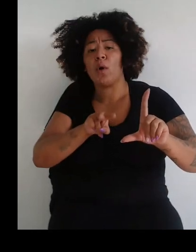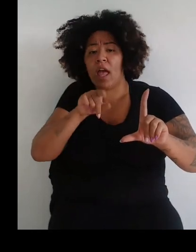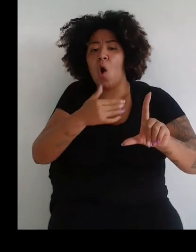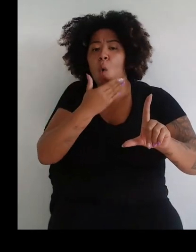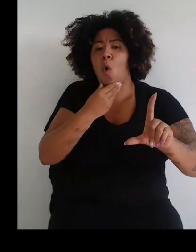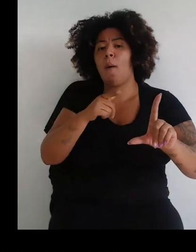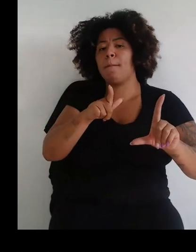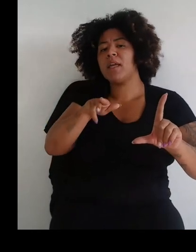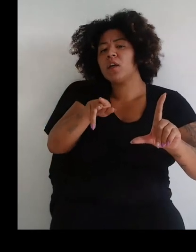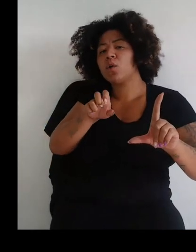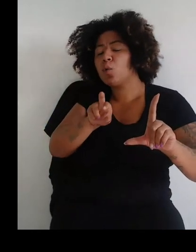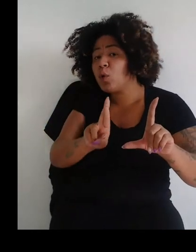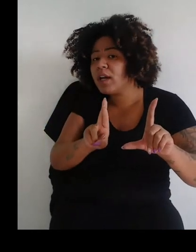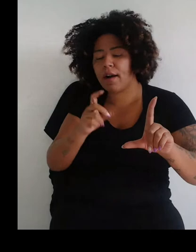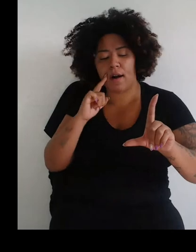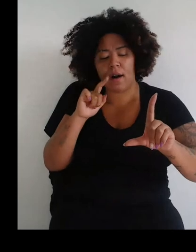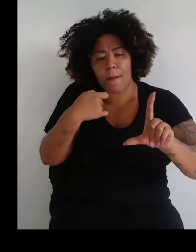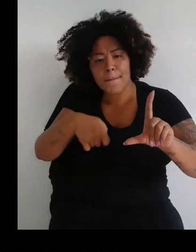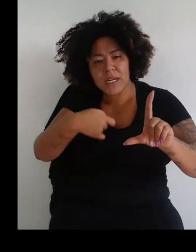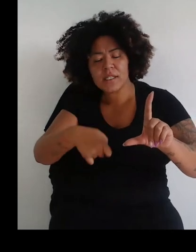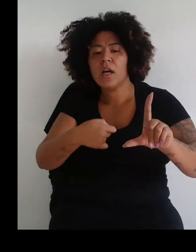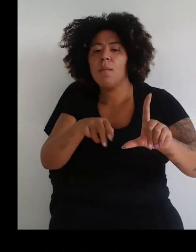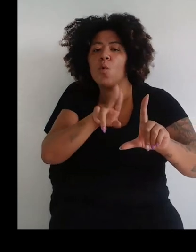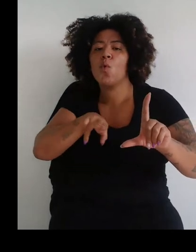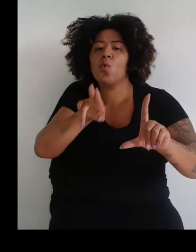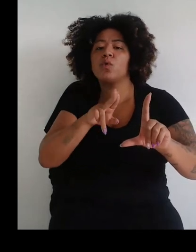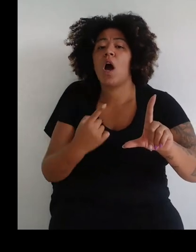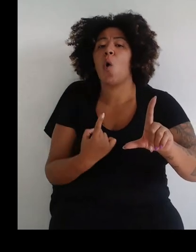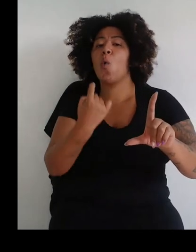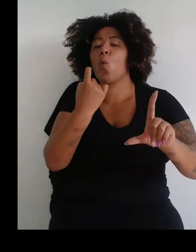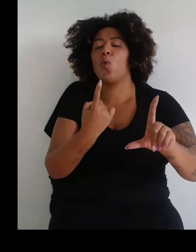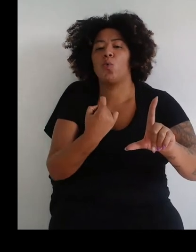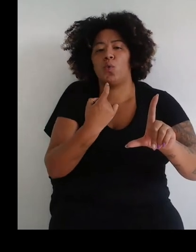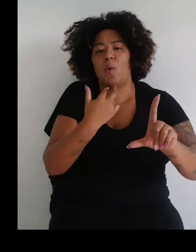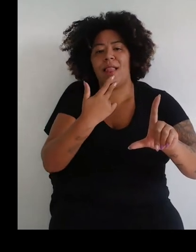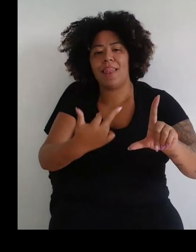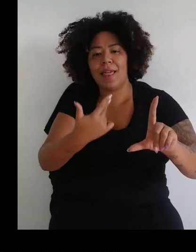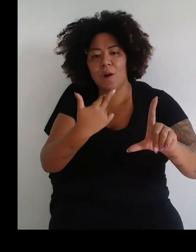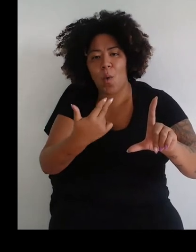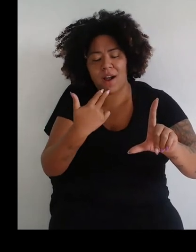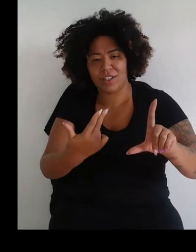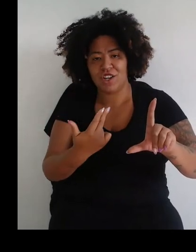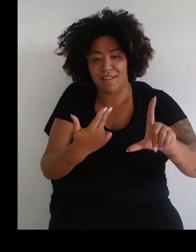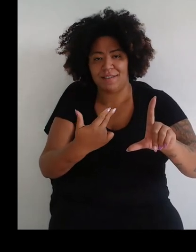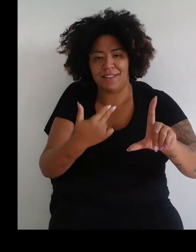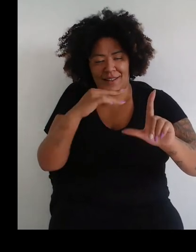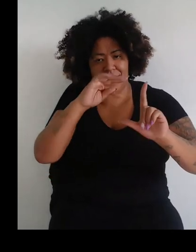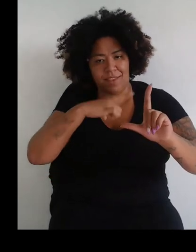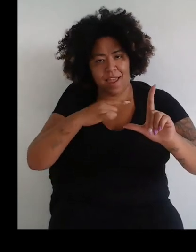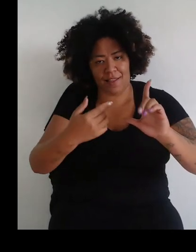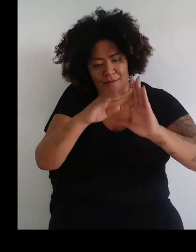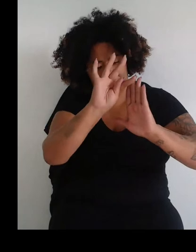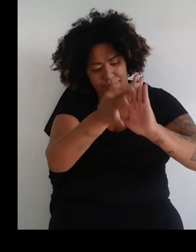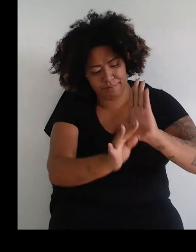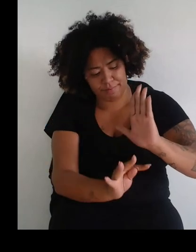imagem temos que utilizar o único vocabulário visual disponível a homossexualidade